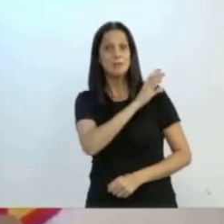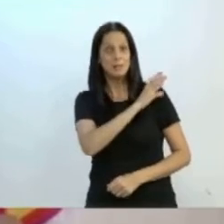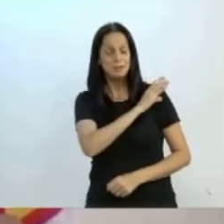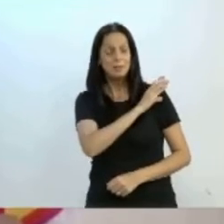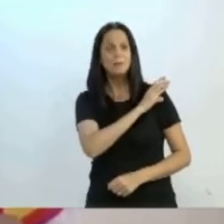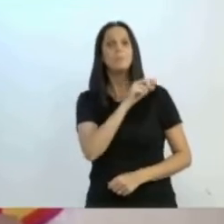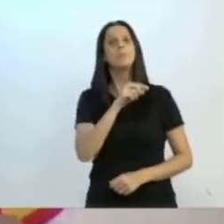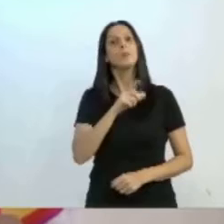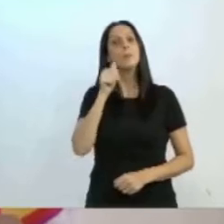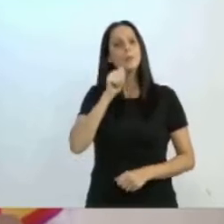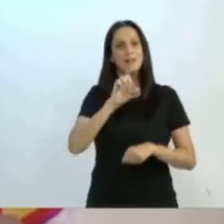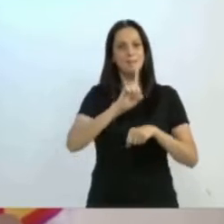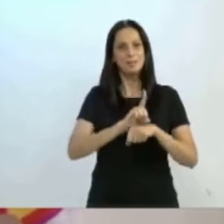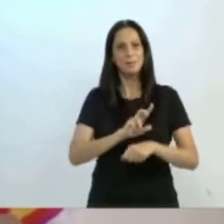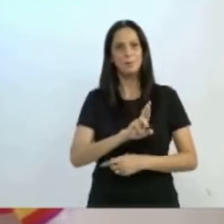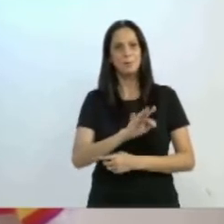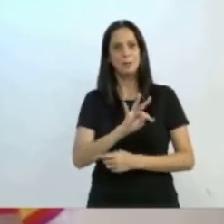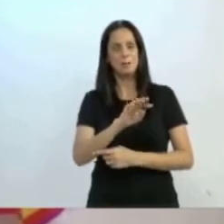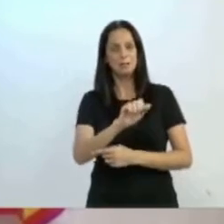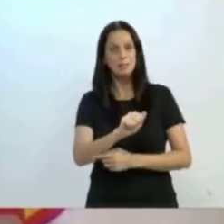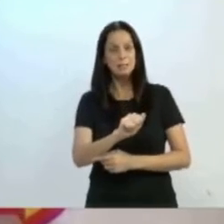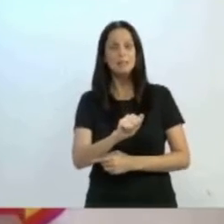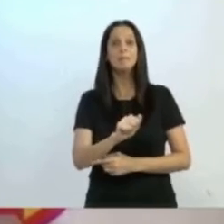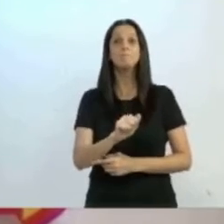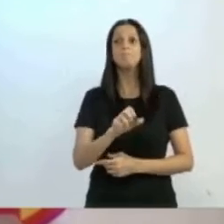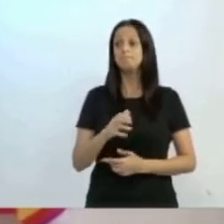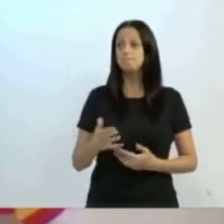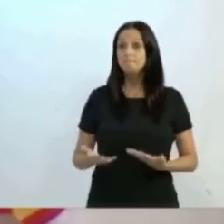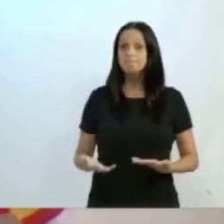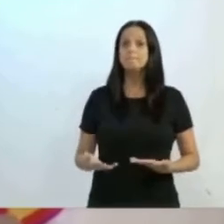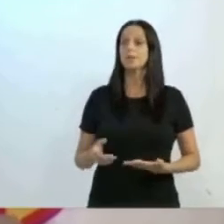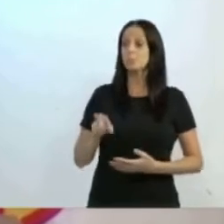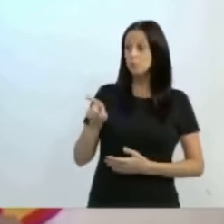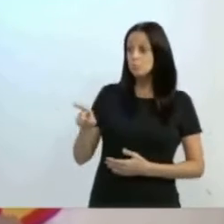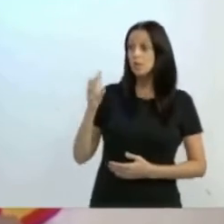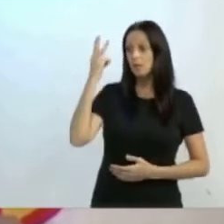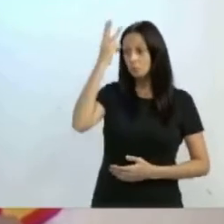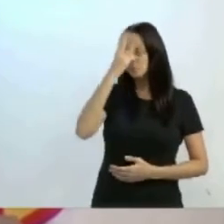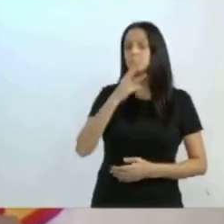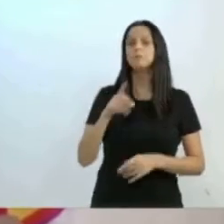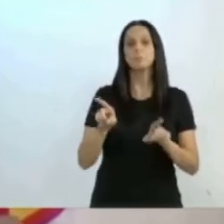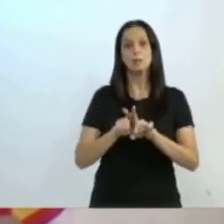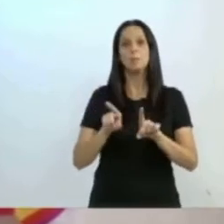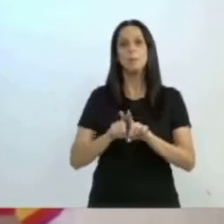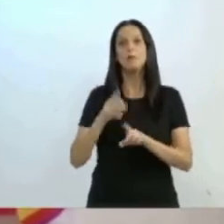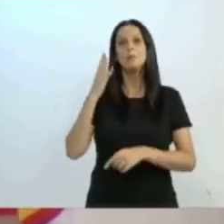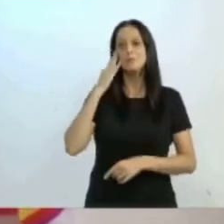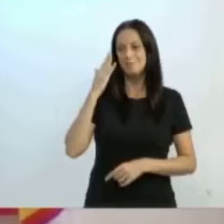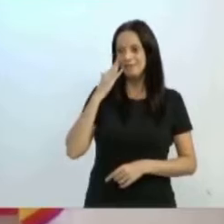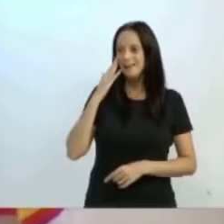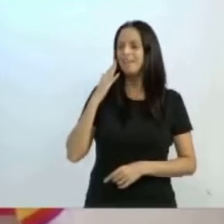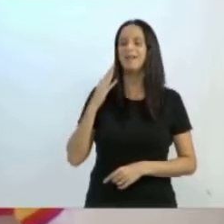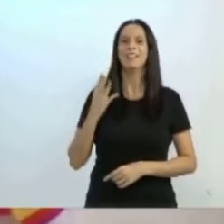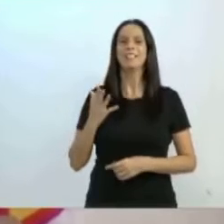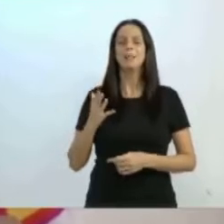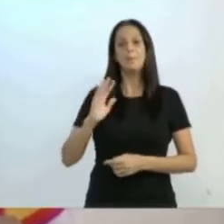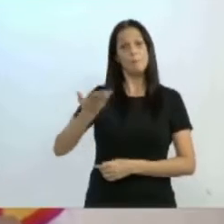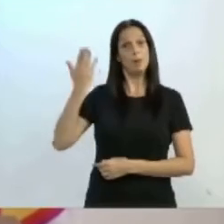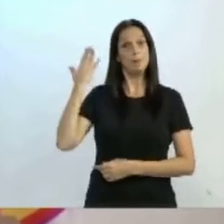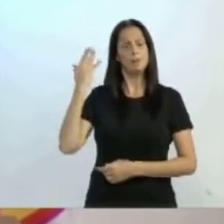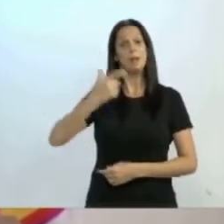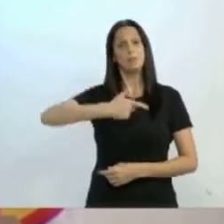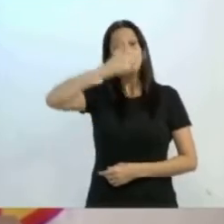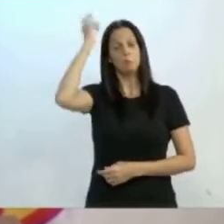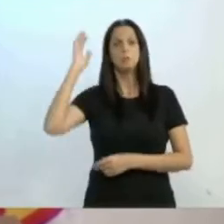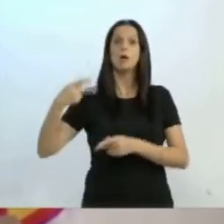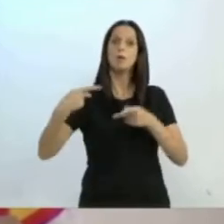diretora Rita aliás senhores peço para quem puder Vereador para ler eu pensei que o vereador Adriano piada velha grande já visitou mas